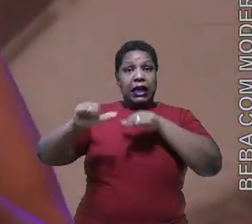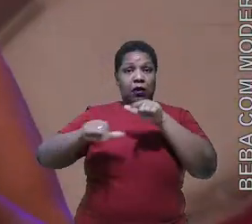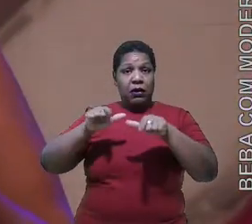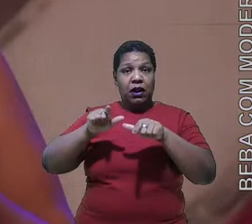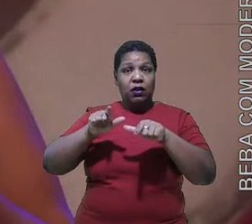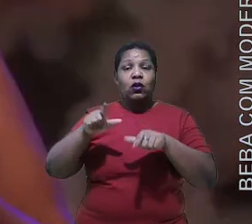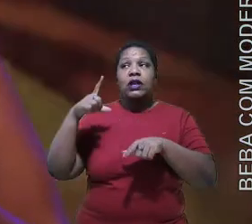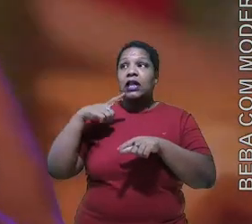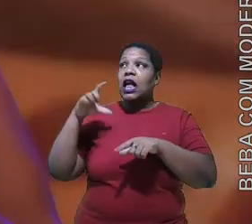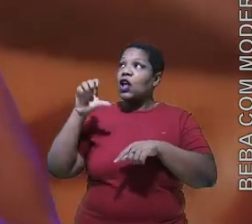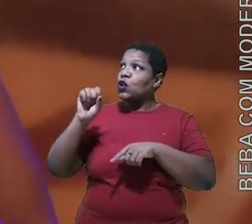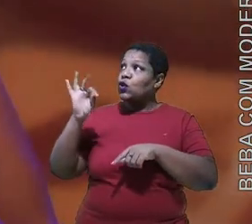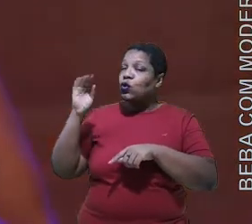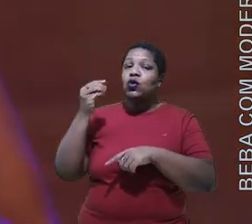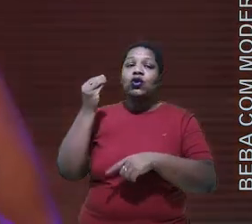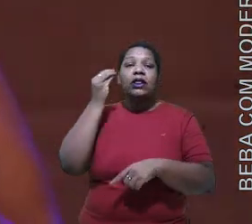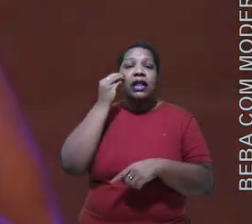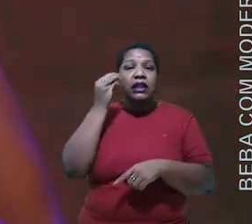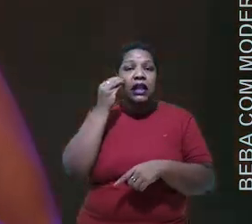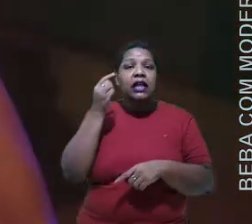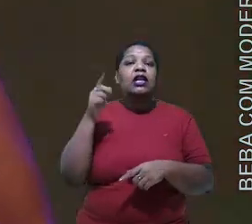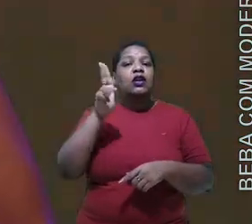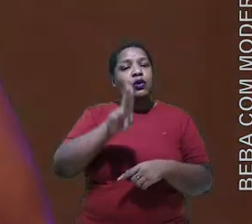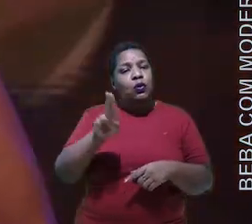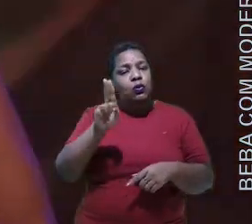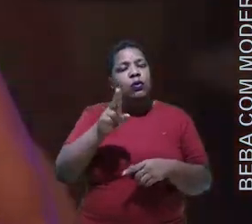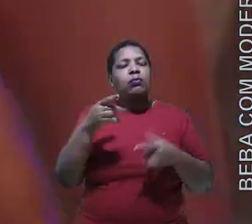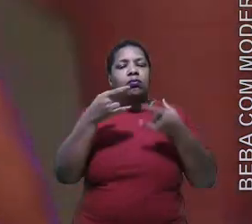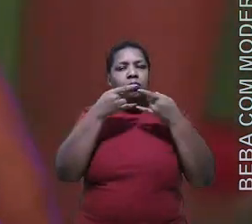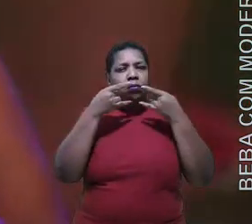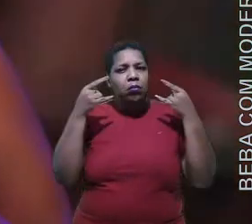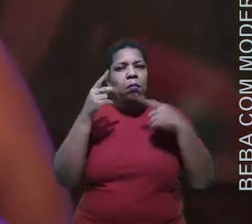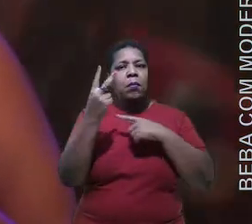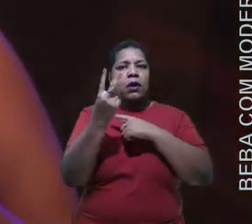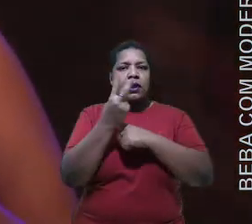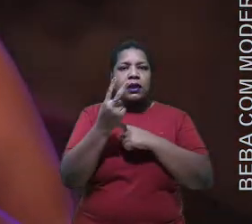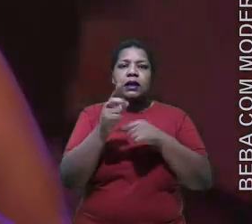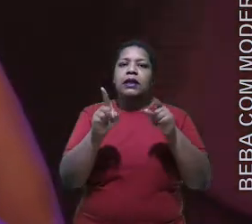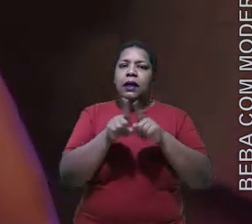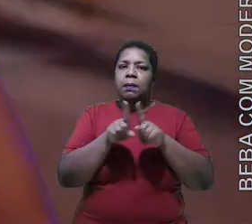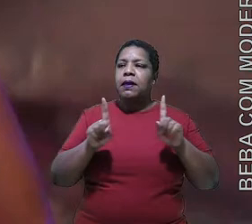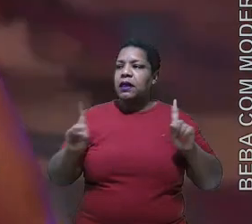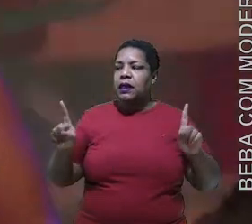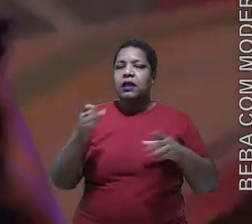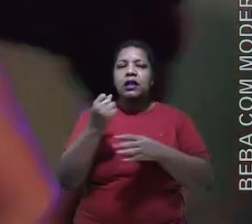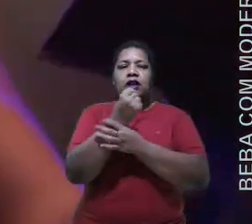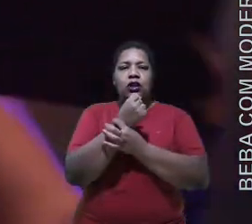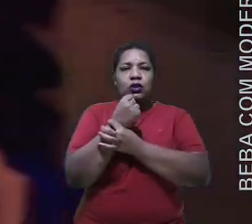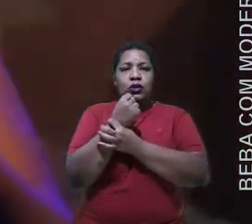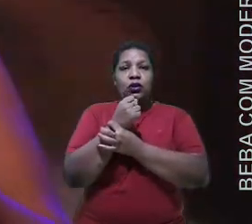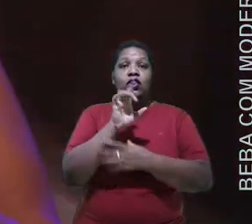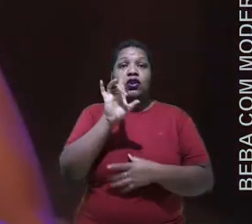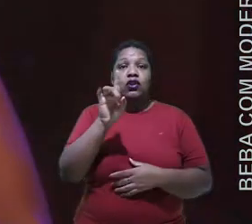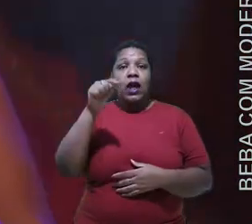trabalhando no estúdio foi testado nossa equipe está usando todos os equipamentos de proteção e mantendo a distância segura somente aqui na frente